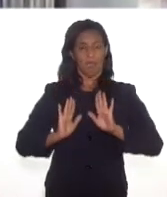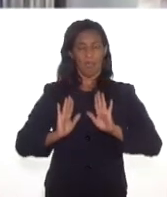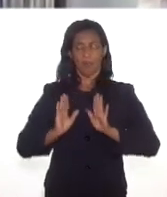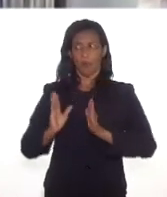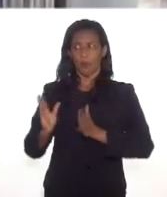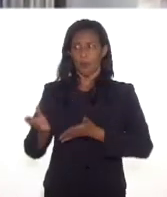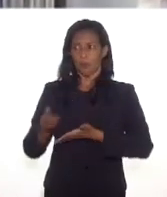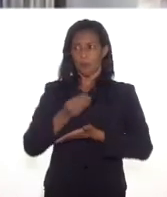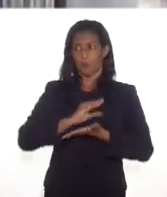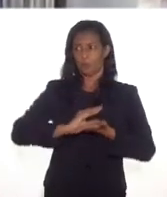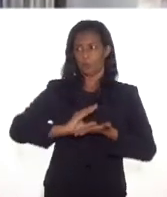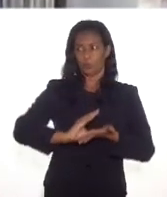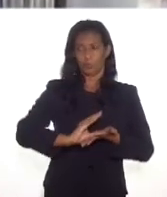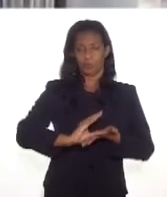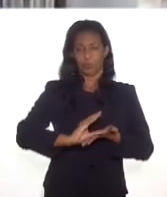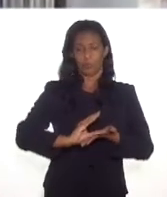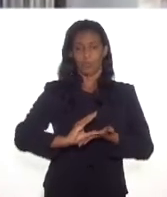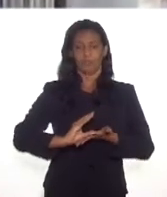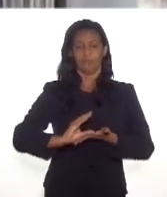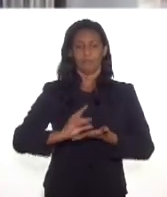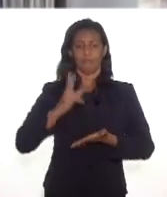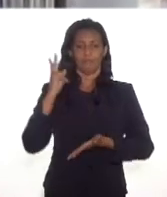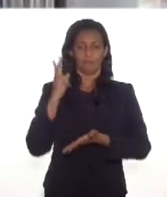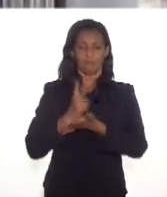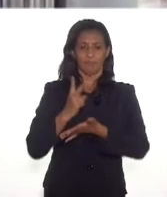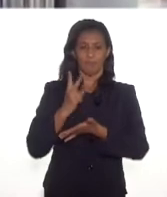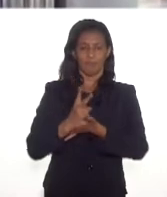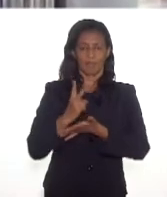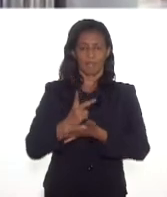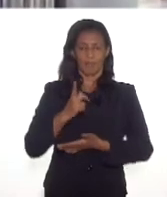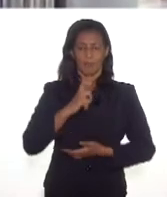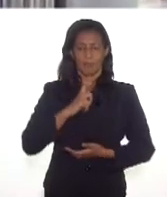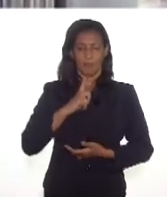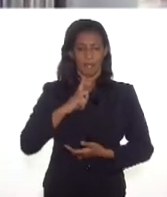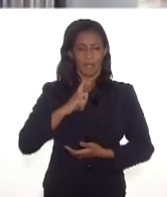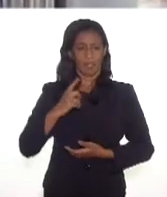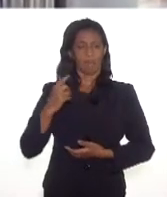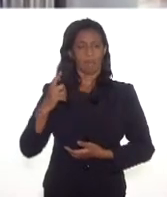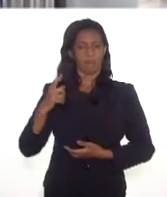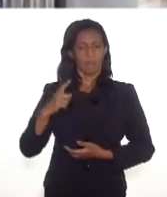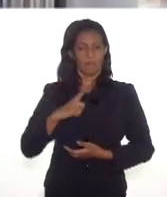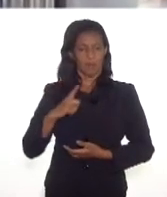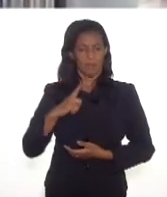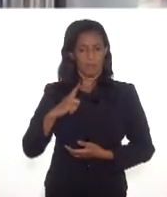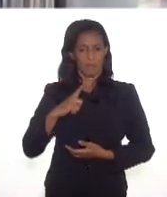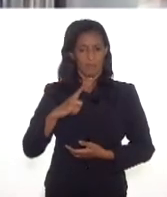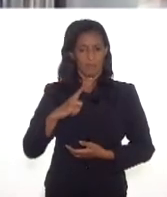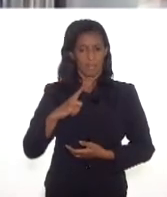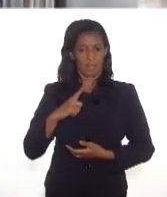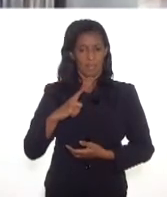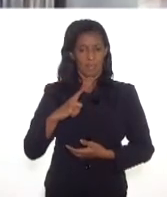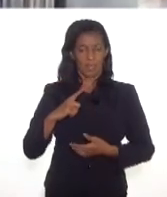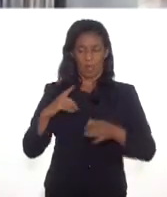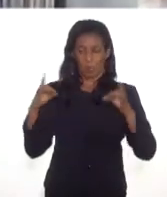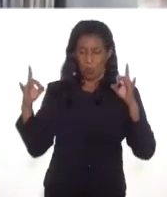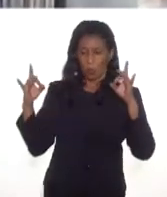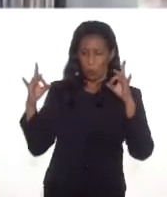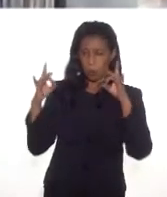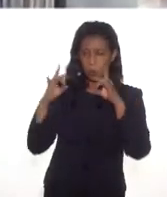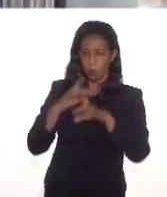recursos necessários e suficientes para que realmente exista a cultura na sua